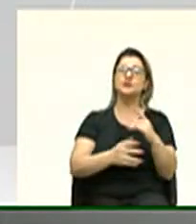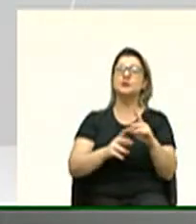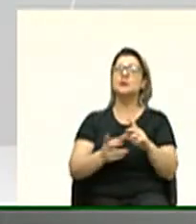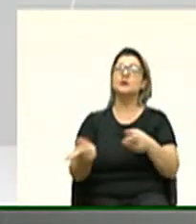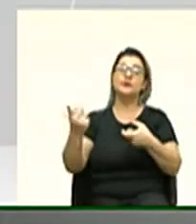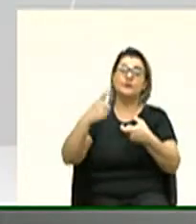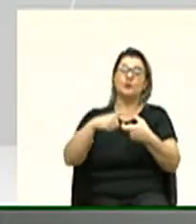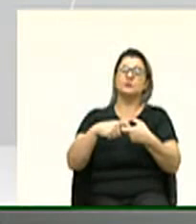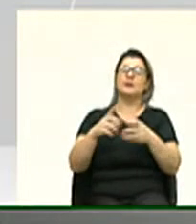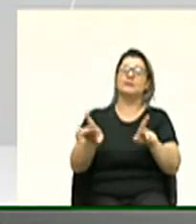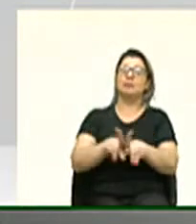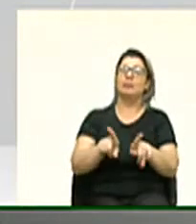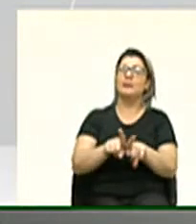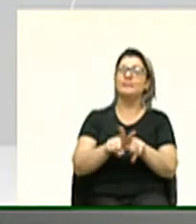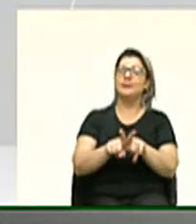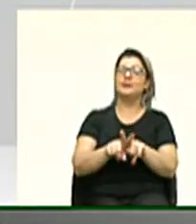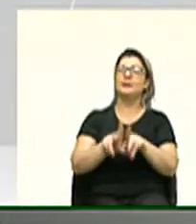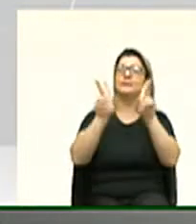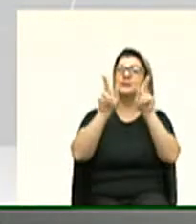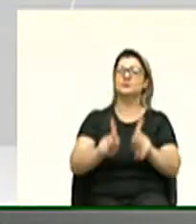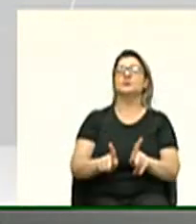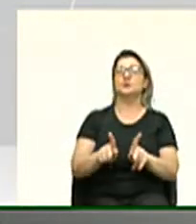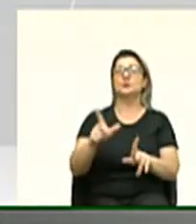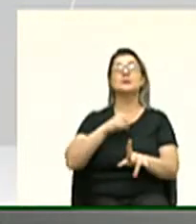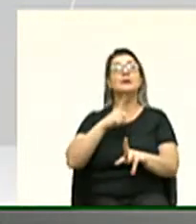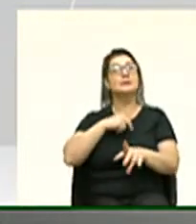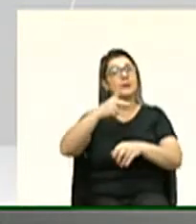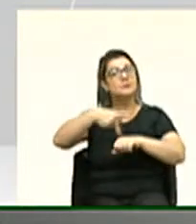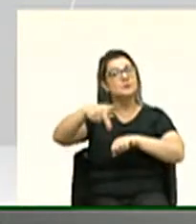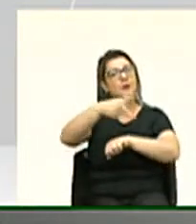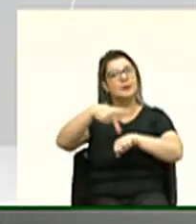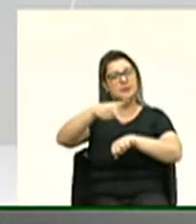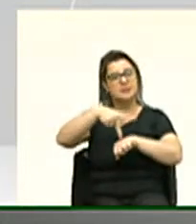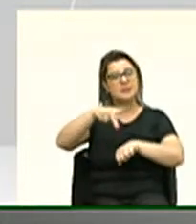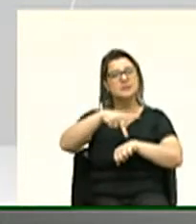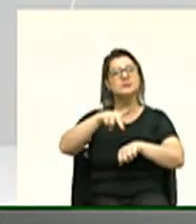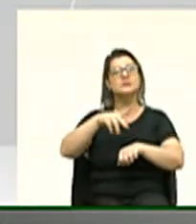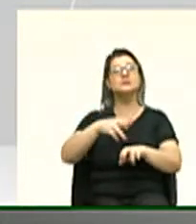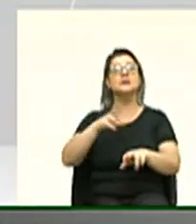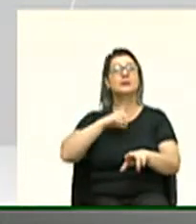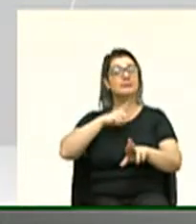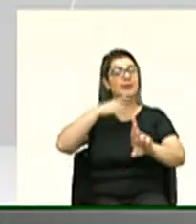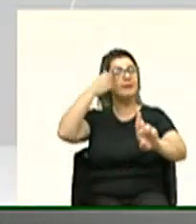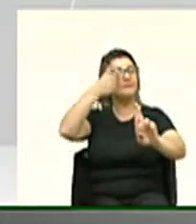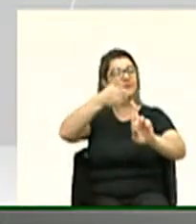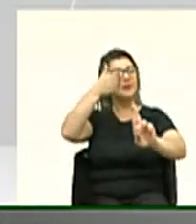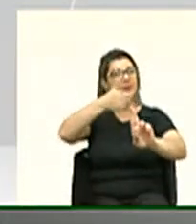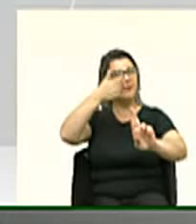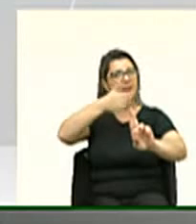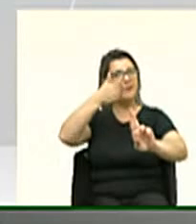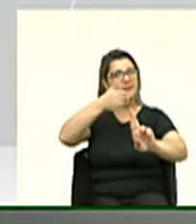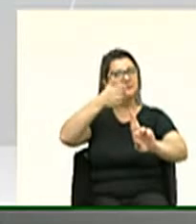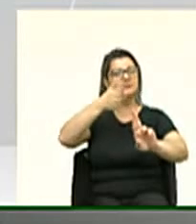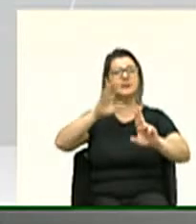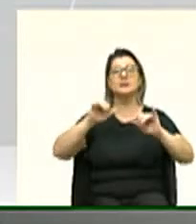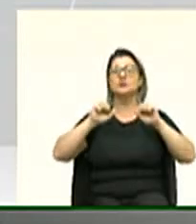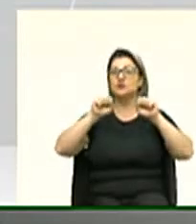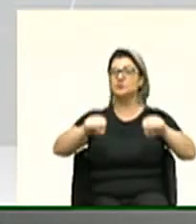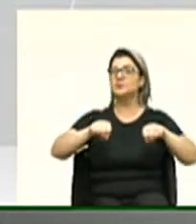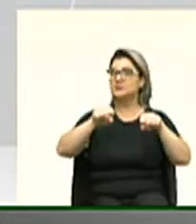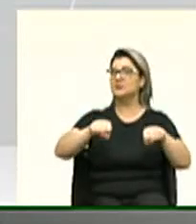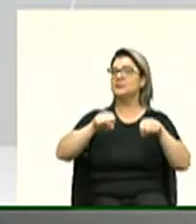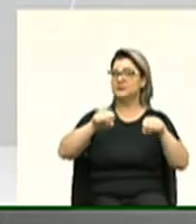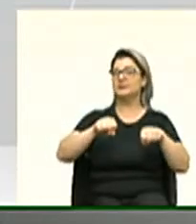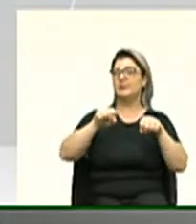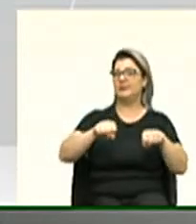Europa países que têm a referência do transporte na bicicleta, como a Holanda,